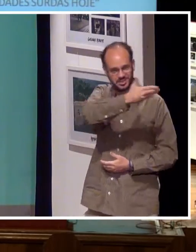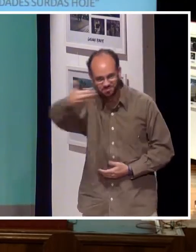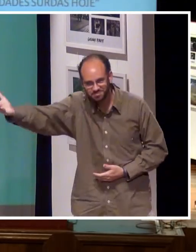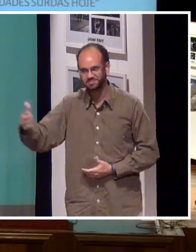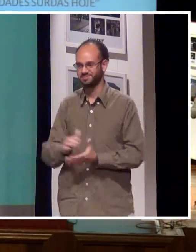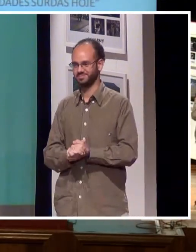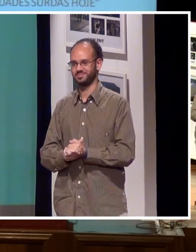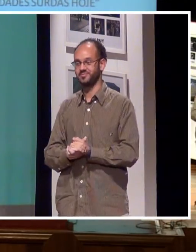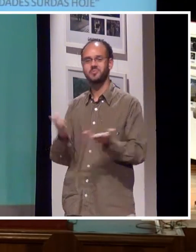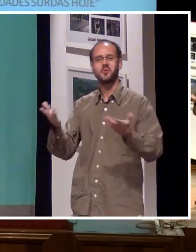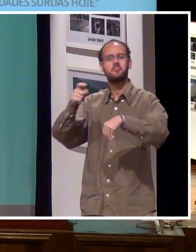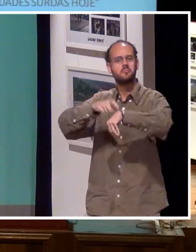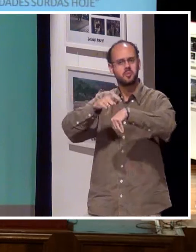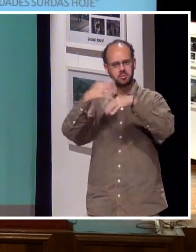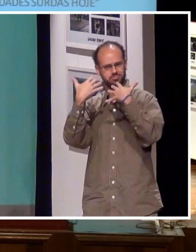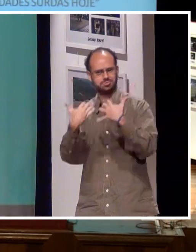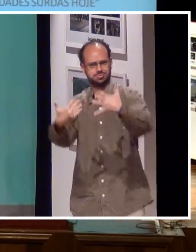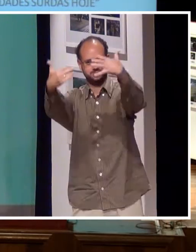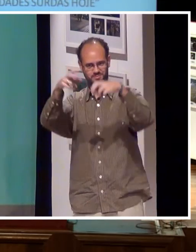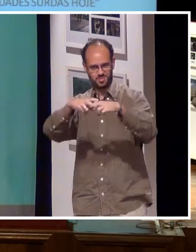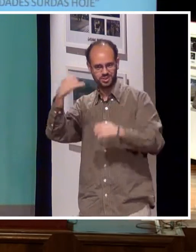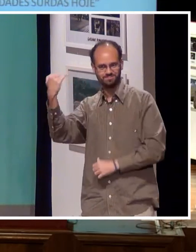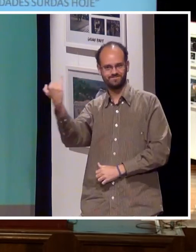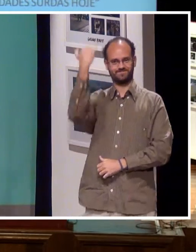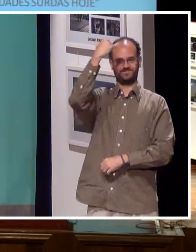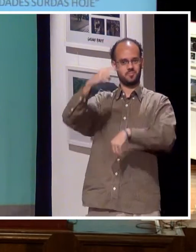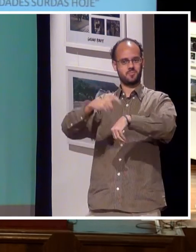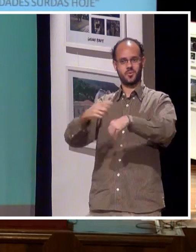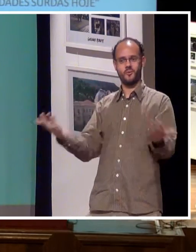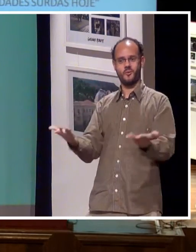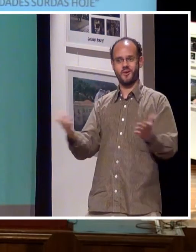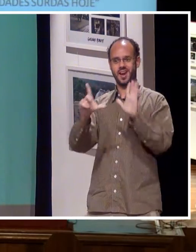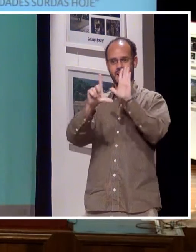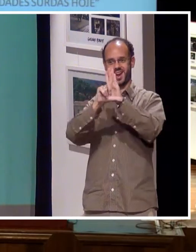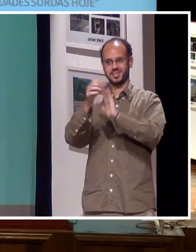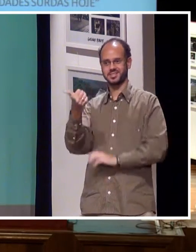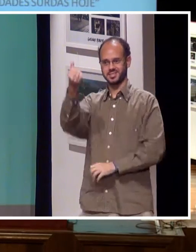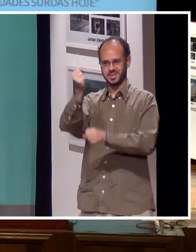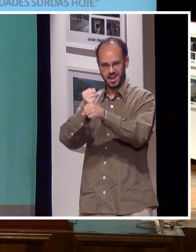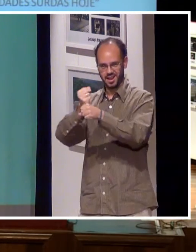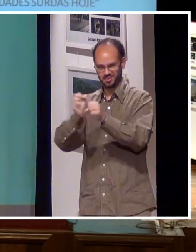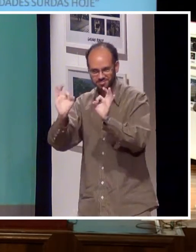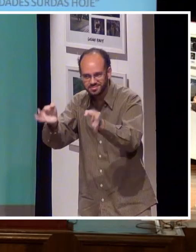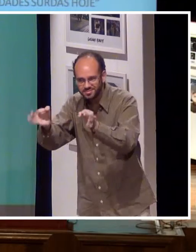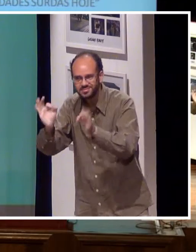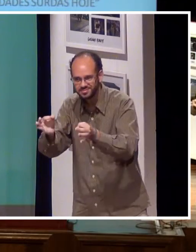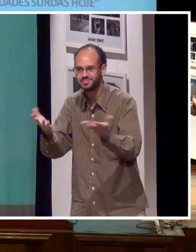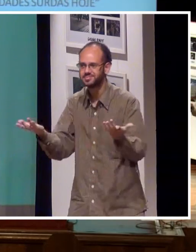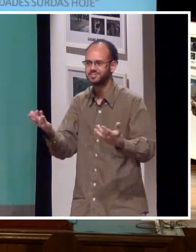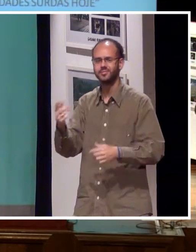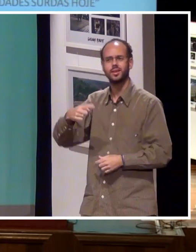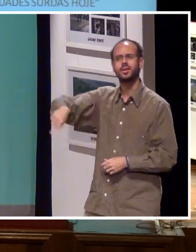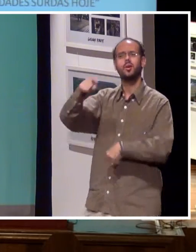Saudades de todos, bom dia a todos. Bem, nós estamos aqui nesse momento importante dentro desse auditório para fazer